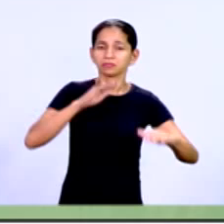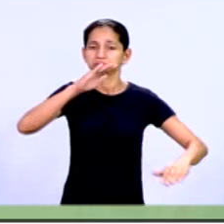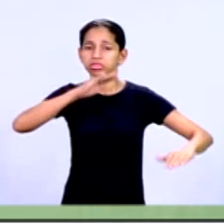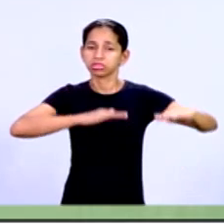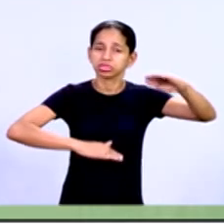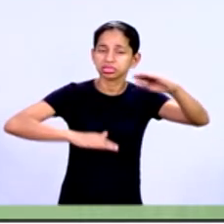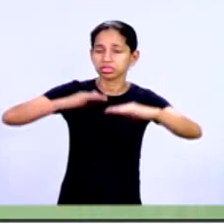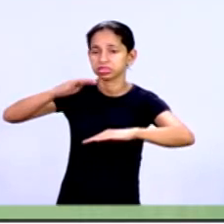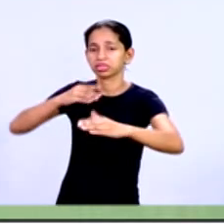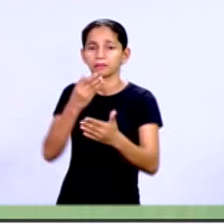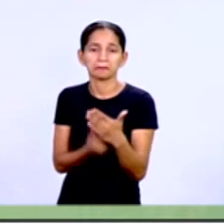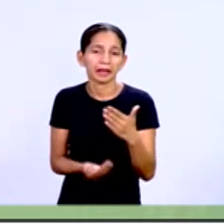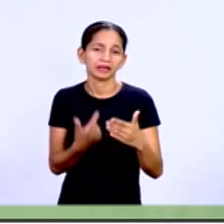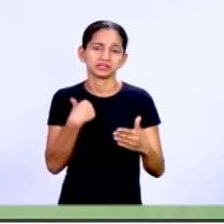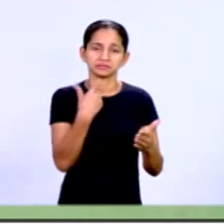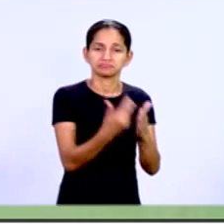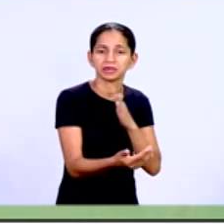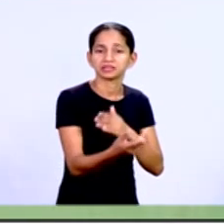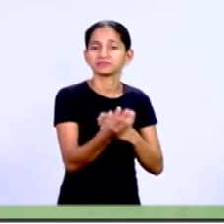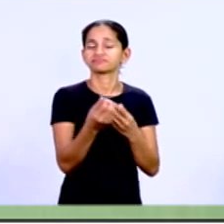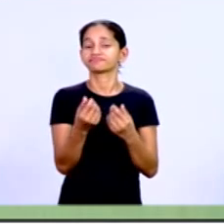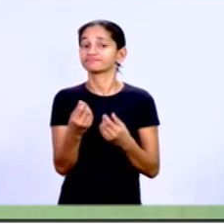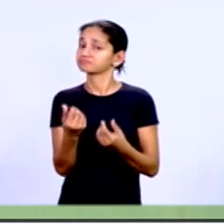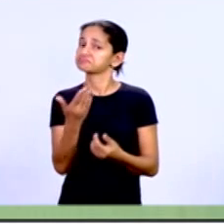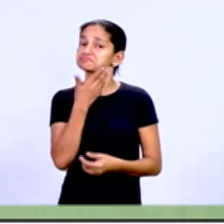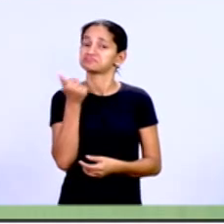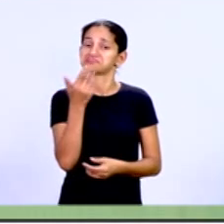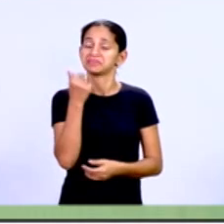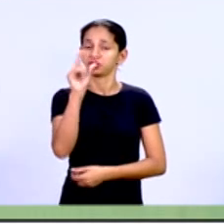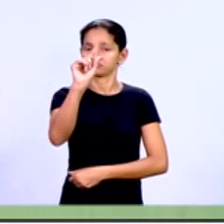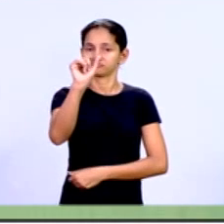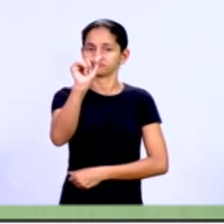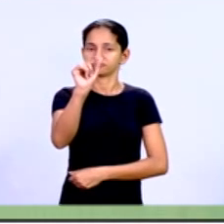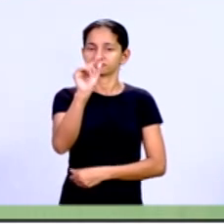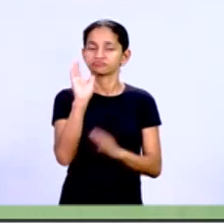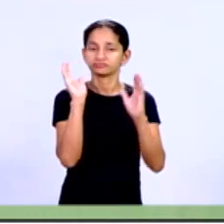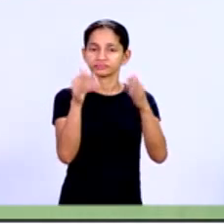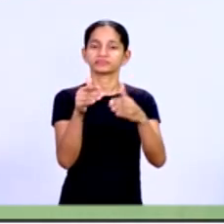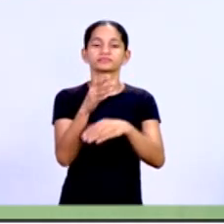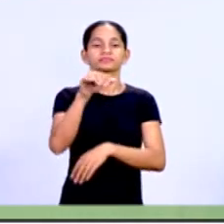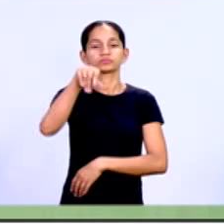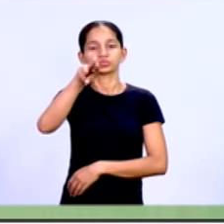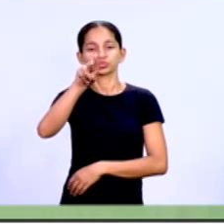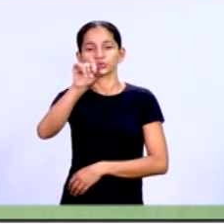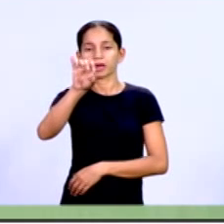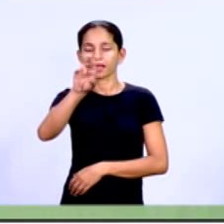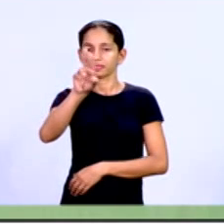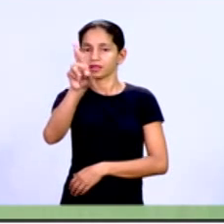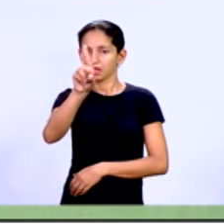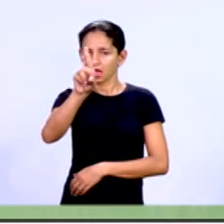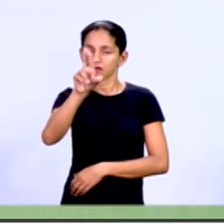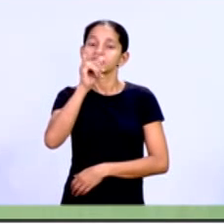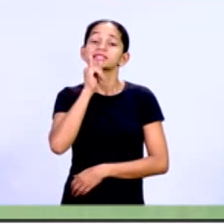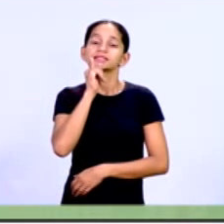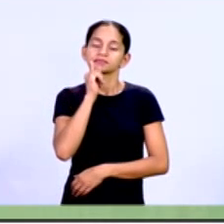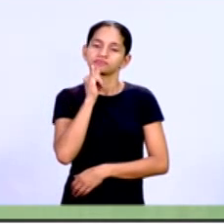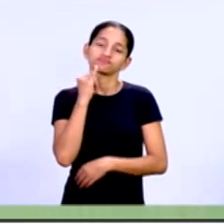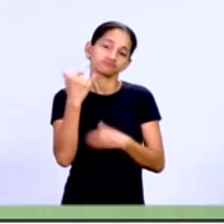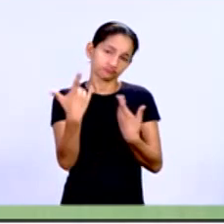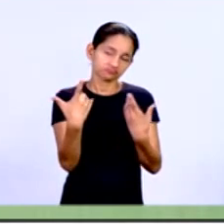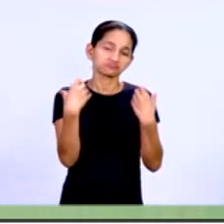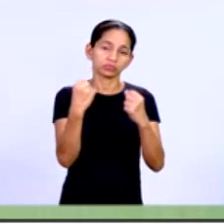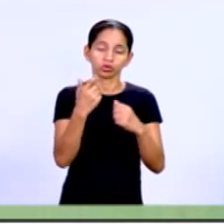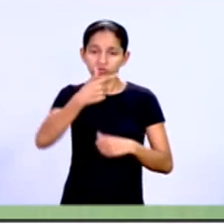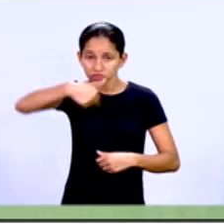utilizado para realizar transações e quitar obrigações contratuais. Tudo aquilo que é geralmente aceito